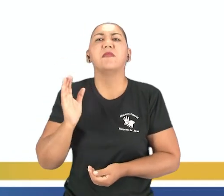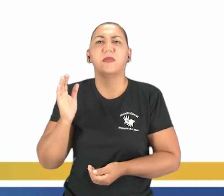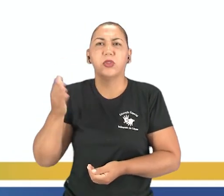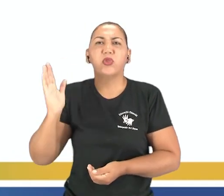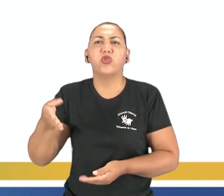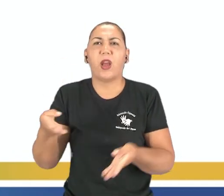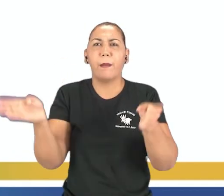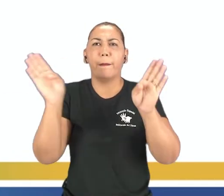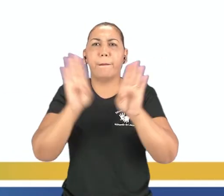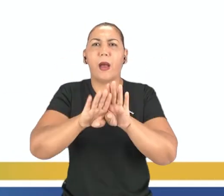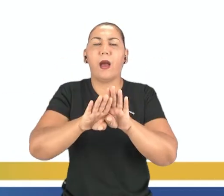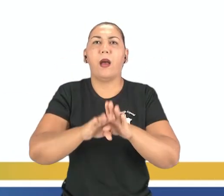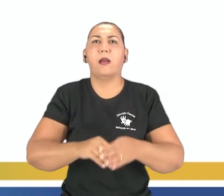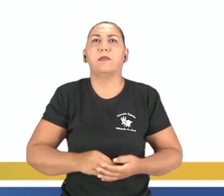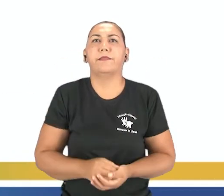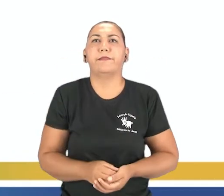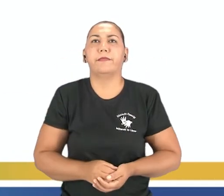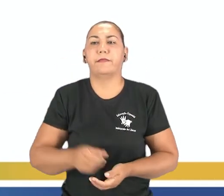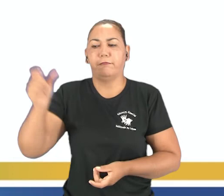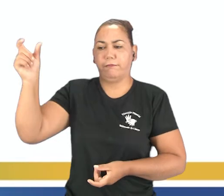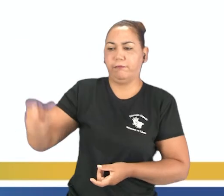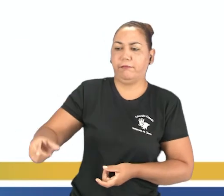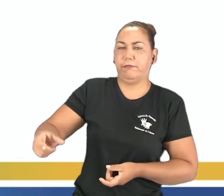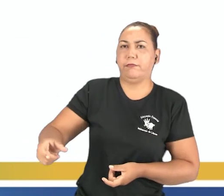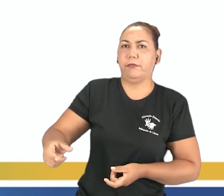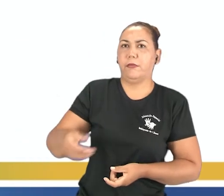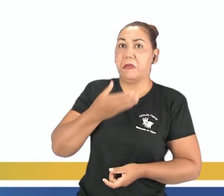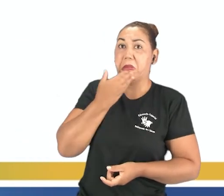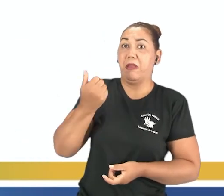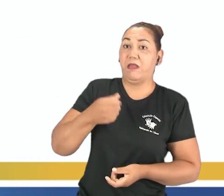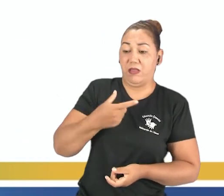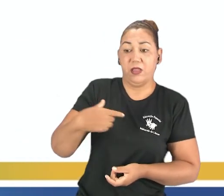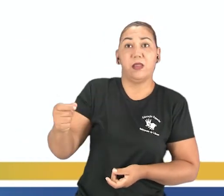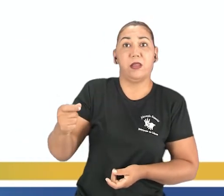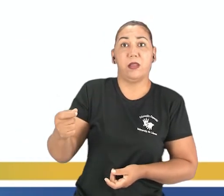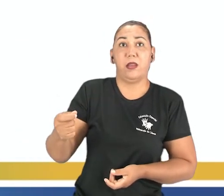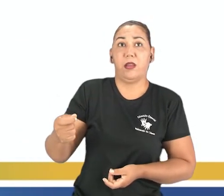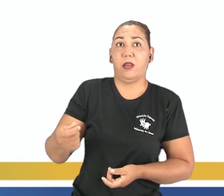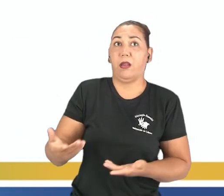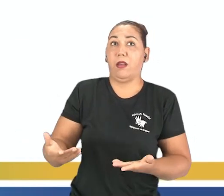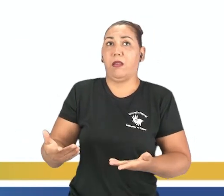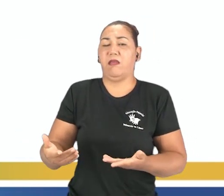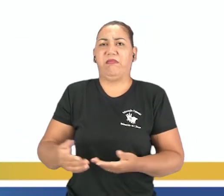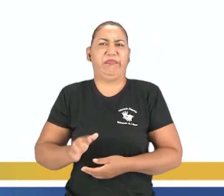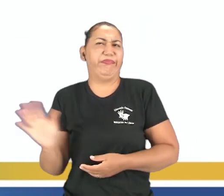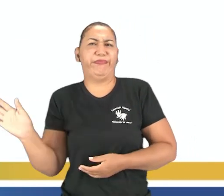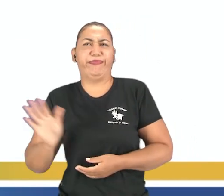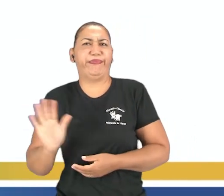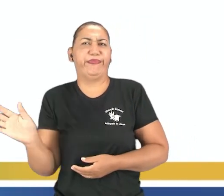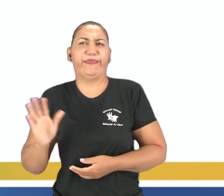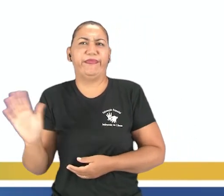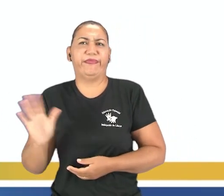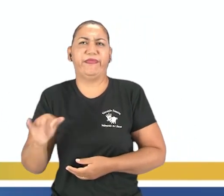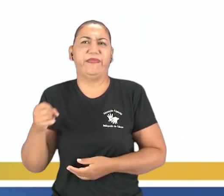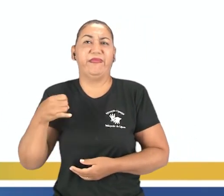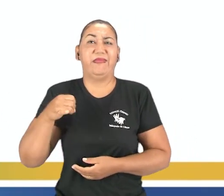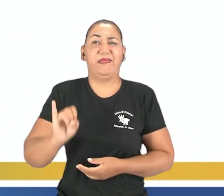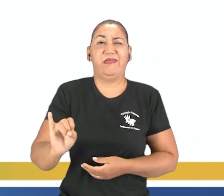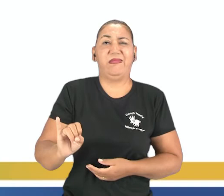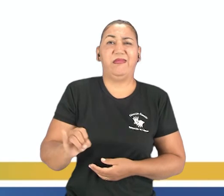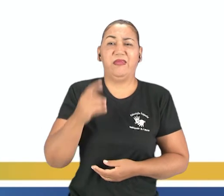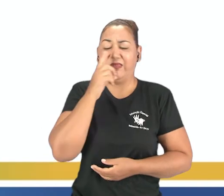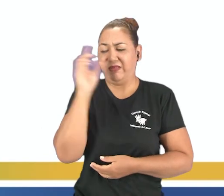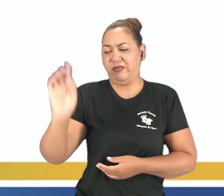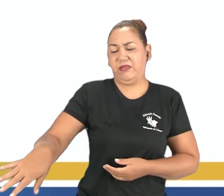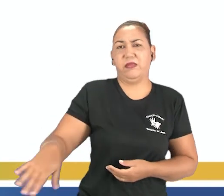E o personagem diz, melhor nós irmos, H. Já o H responde, que nada. Se ignorarmos, o que ele